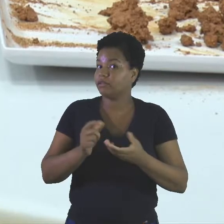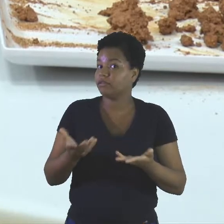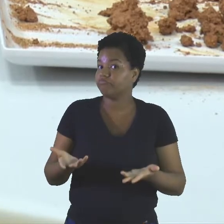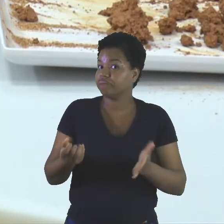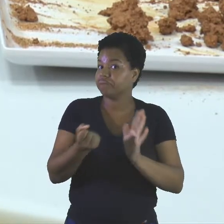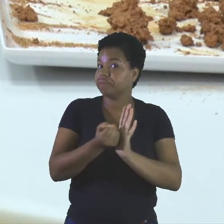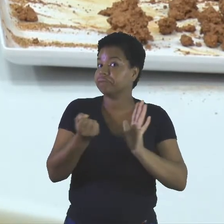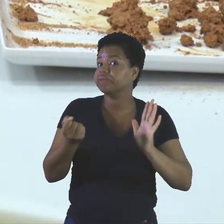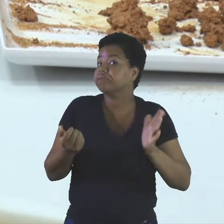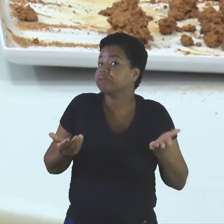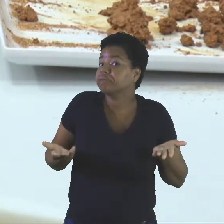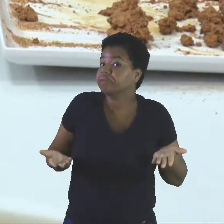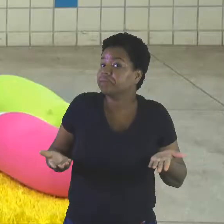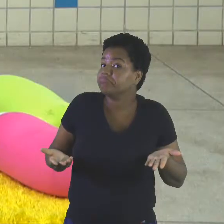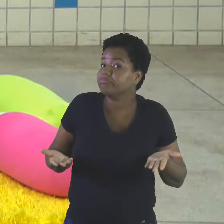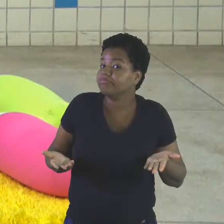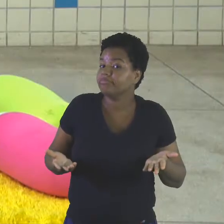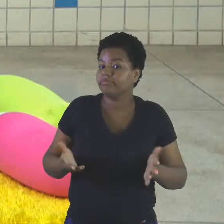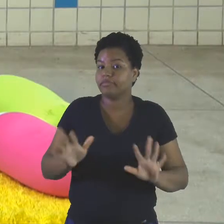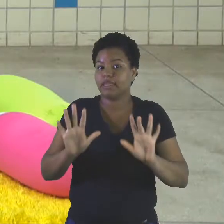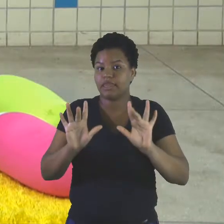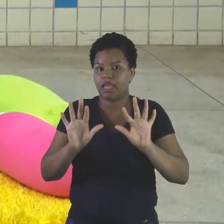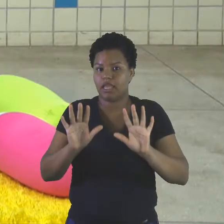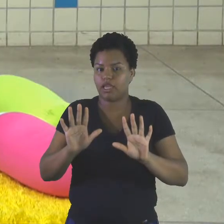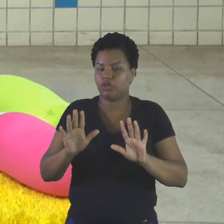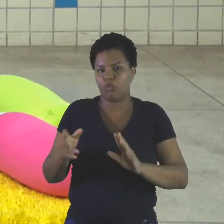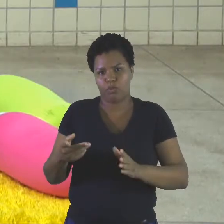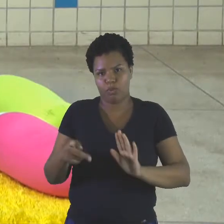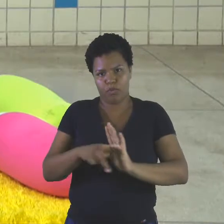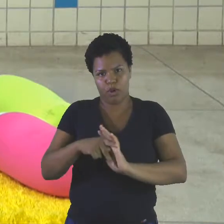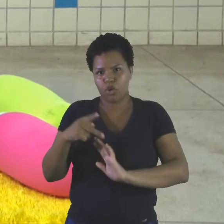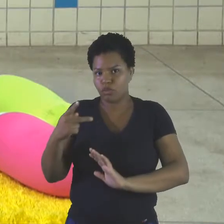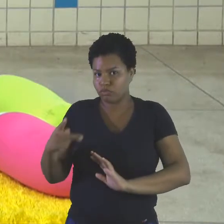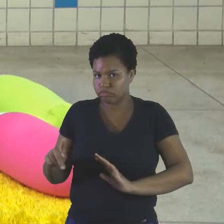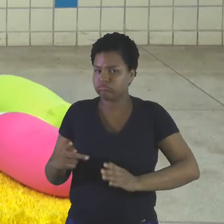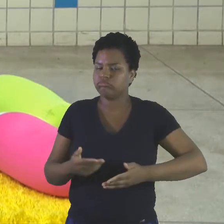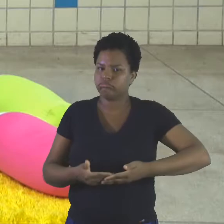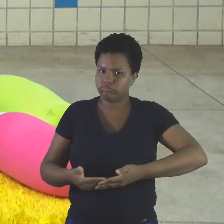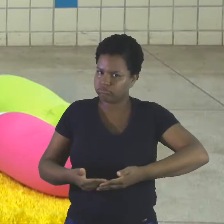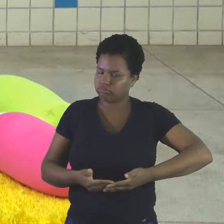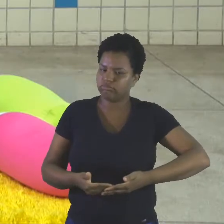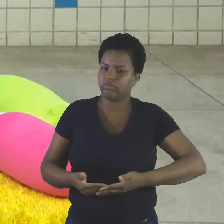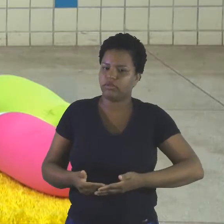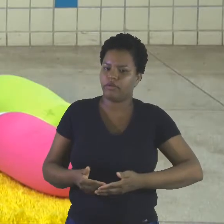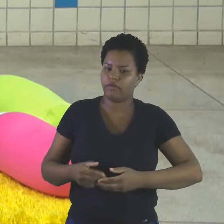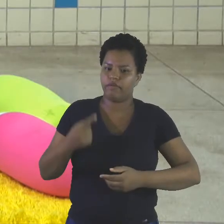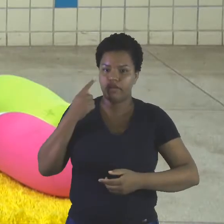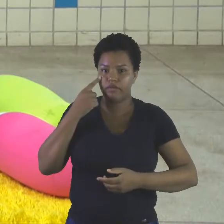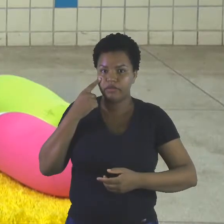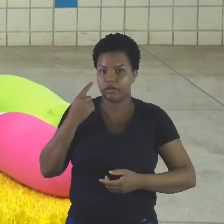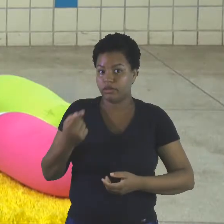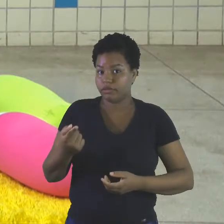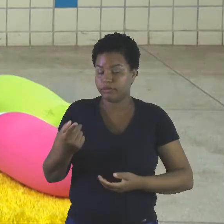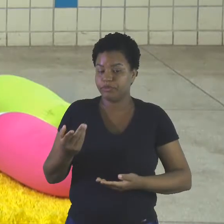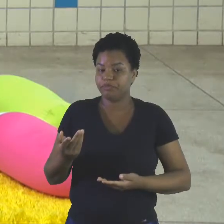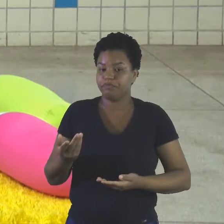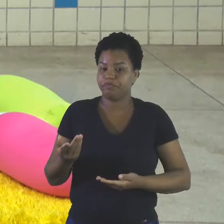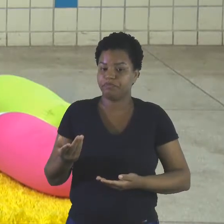marca e com as pontas dos dedos do bebê ou você vai fazendo isso